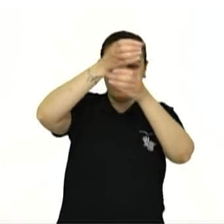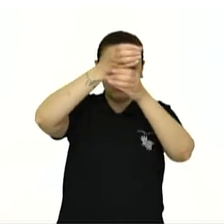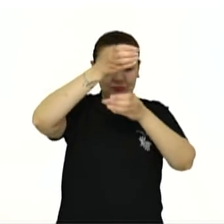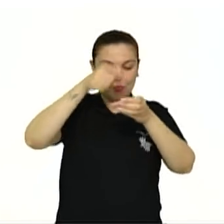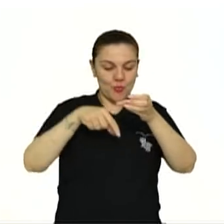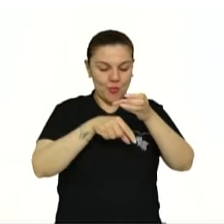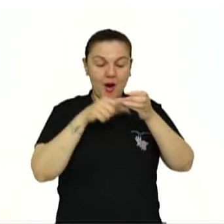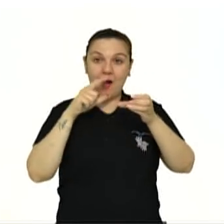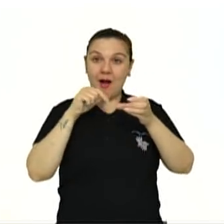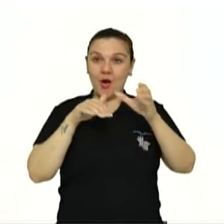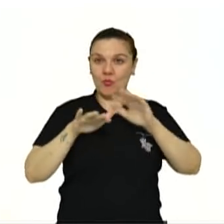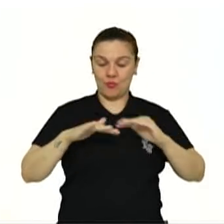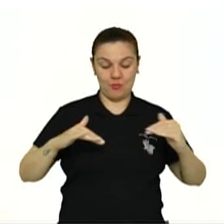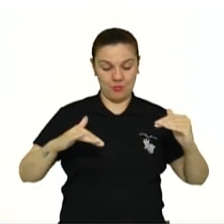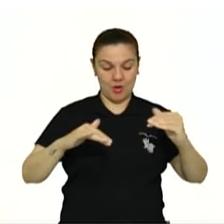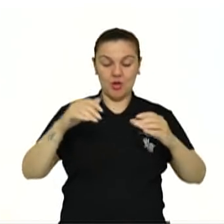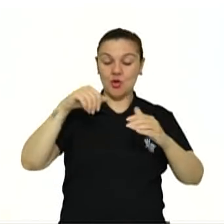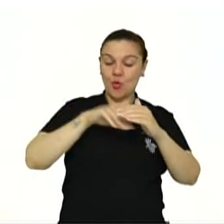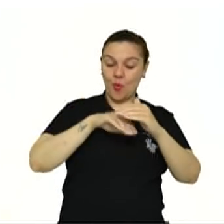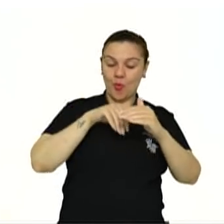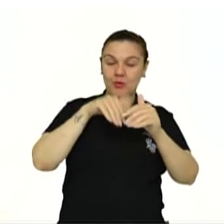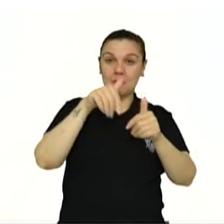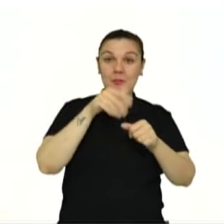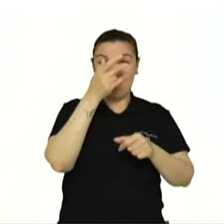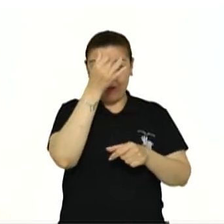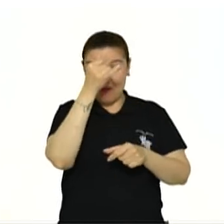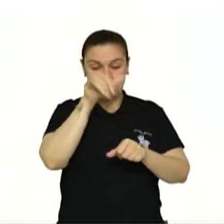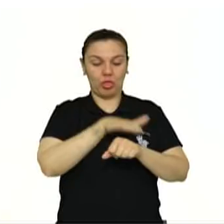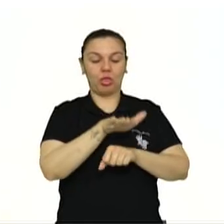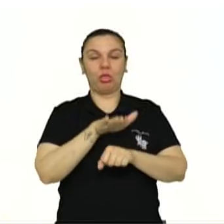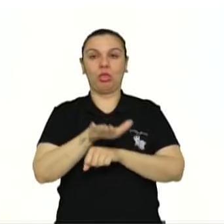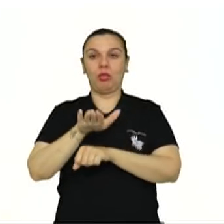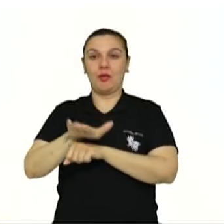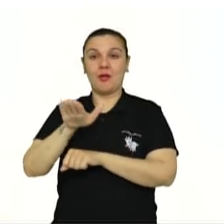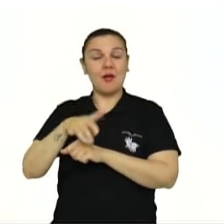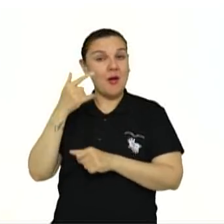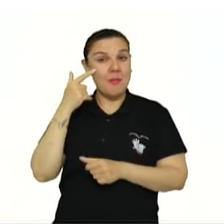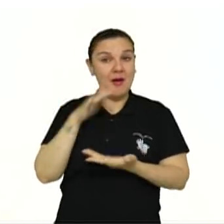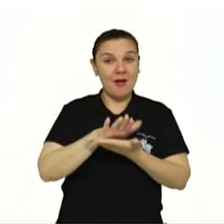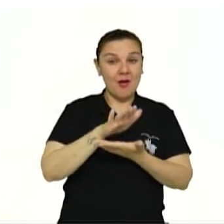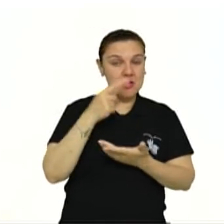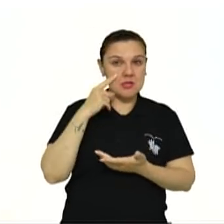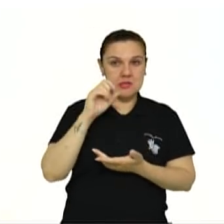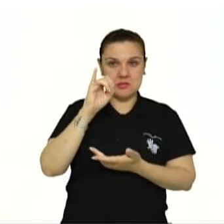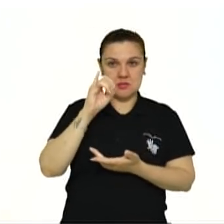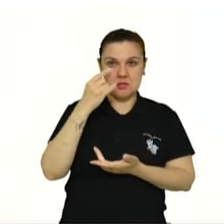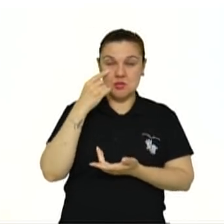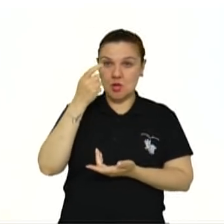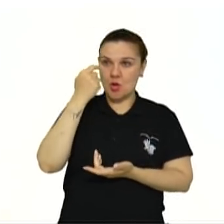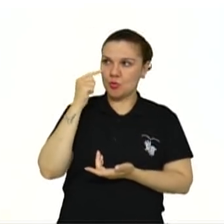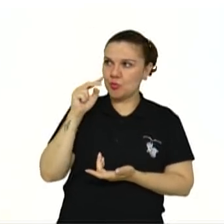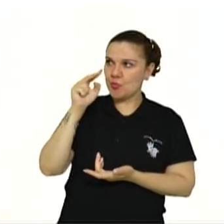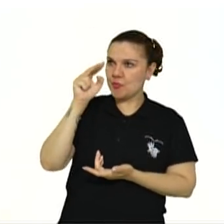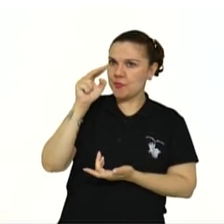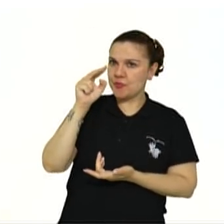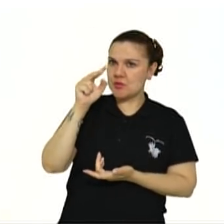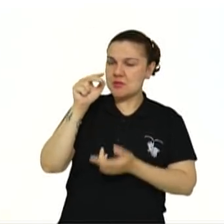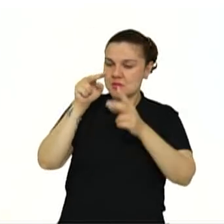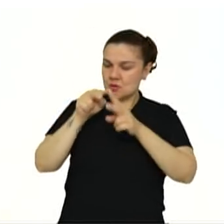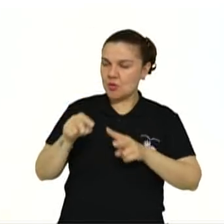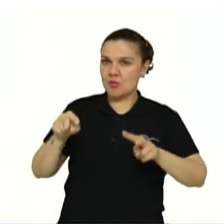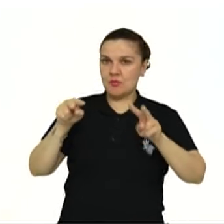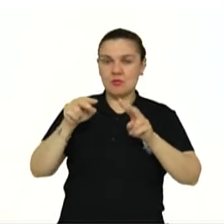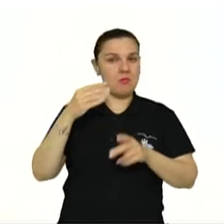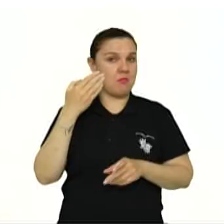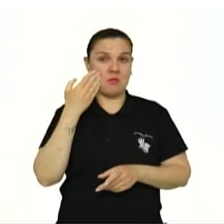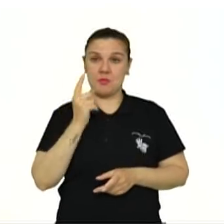caixas d'água, como forma de evitar desperdício. Repare que se eu não observasse a linguagem visual,